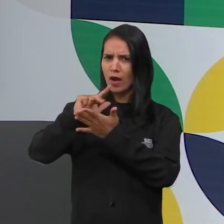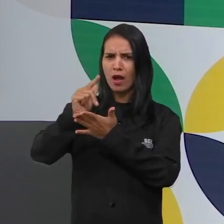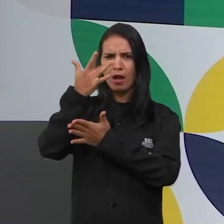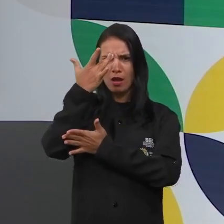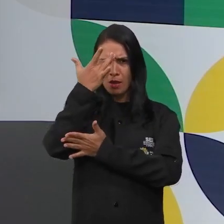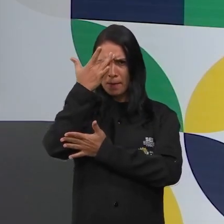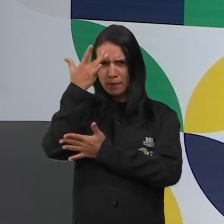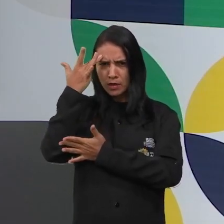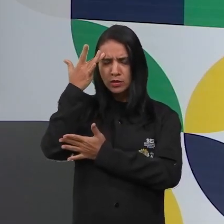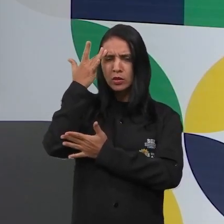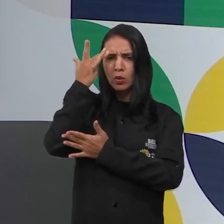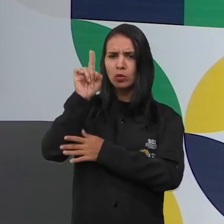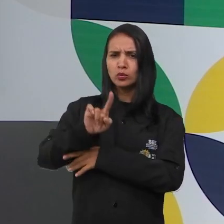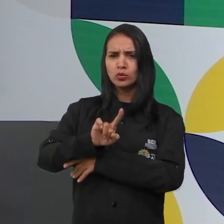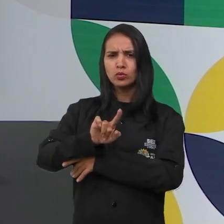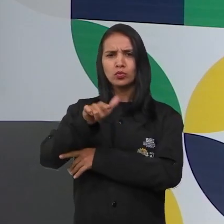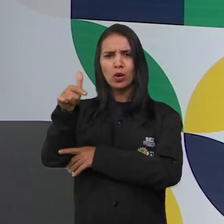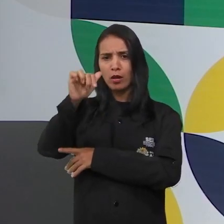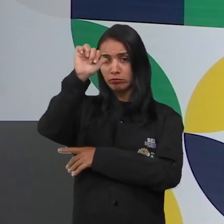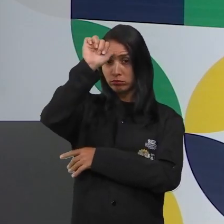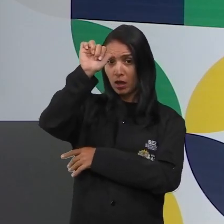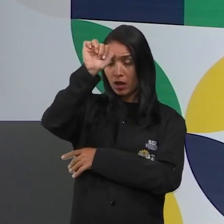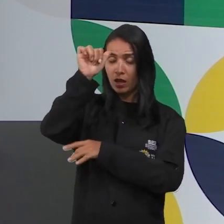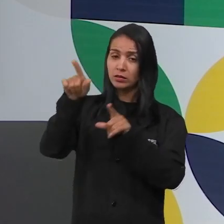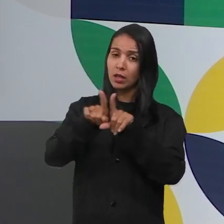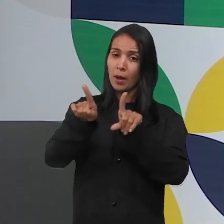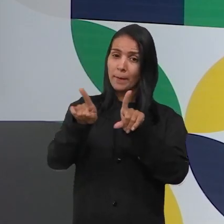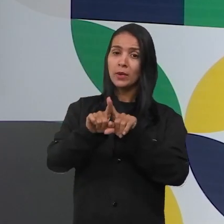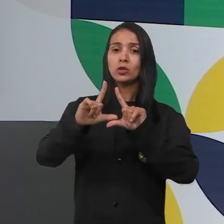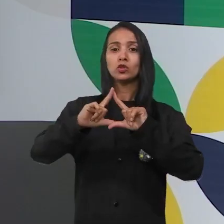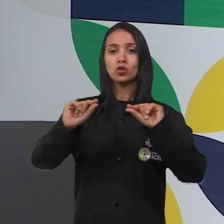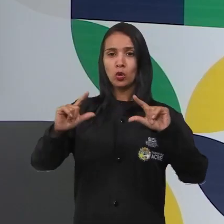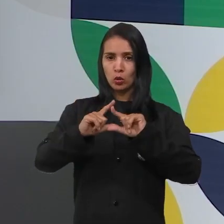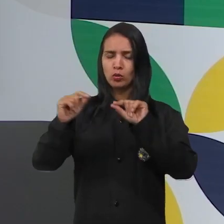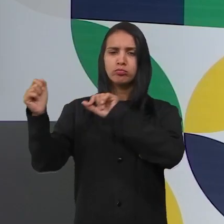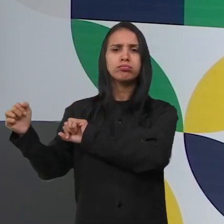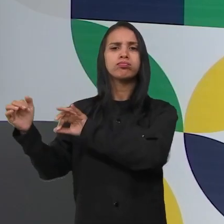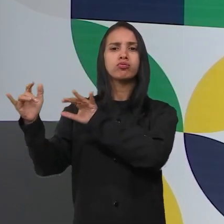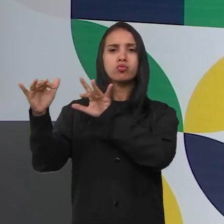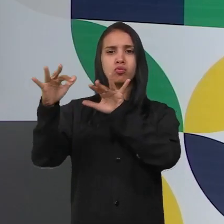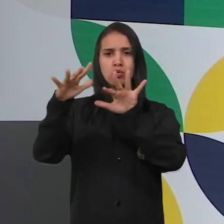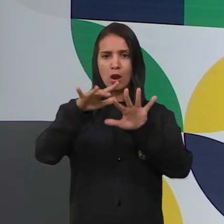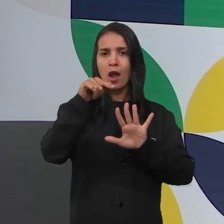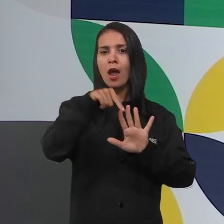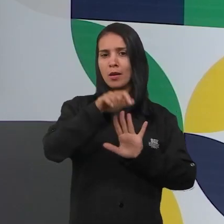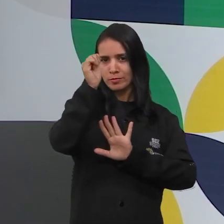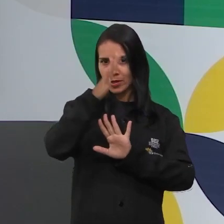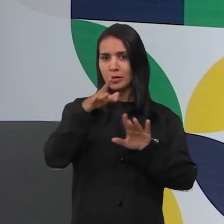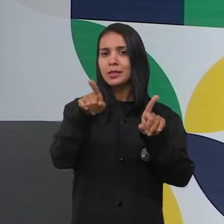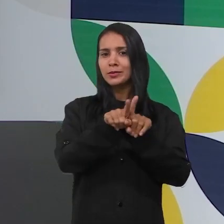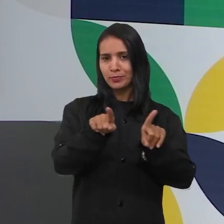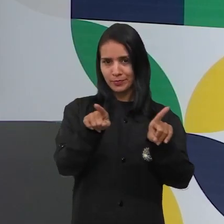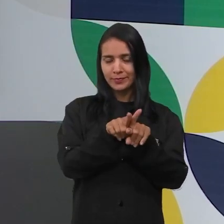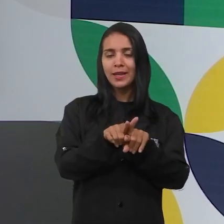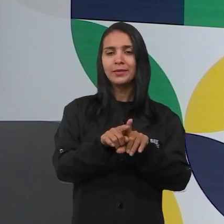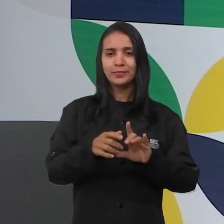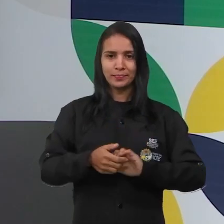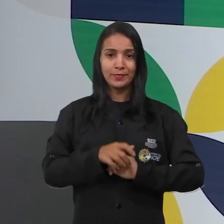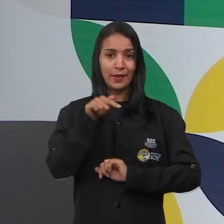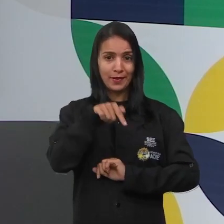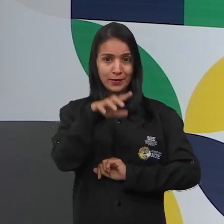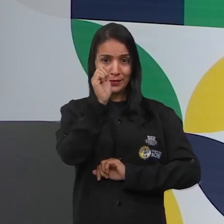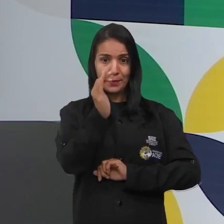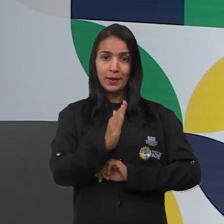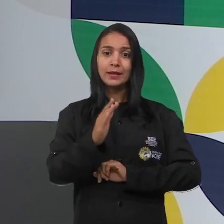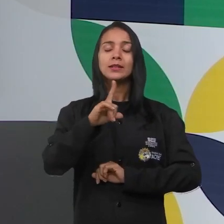até japoneses. No Brasil, hoje, tem uma grande colônia japonesa fora do Japão, tá? E